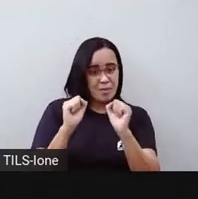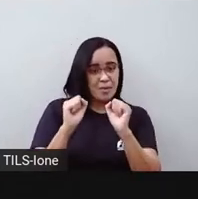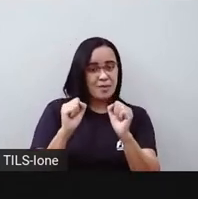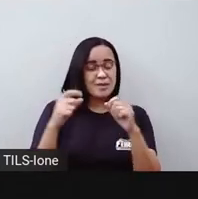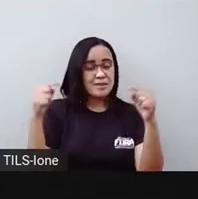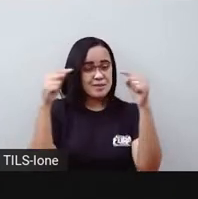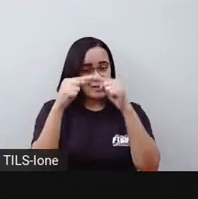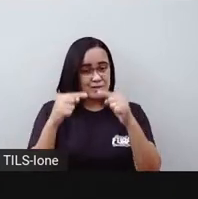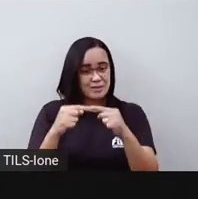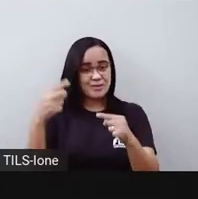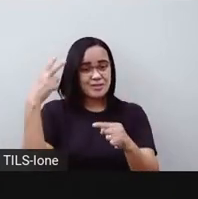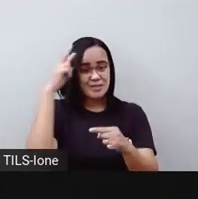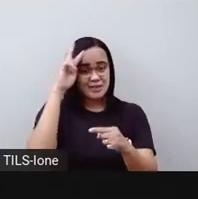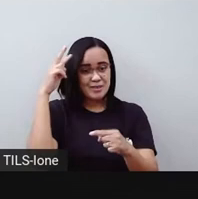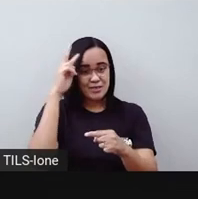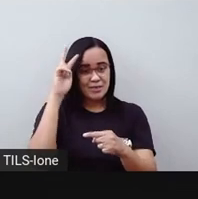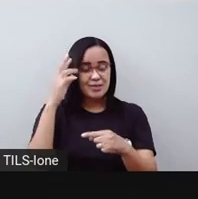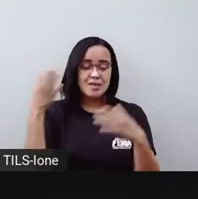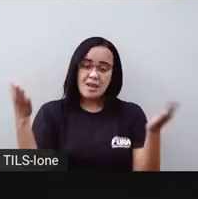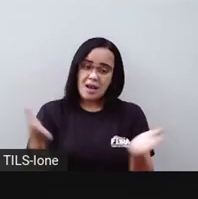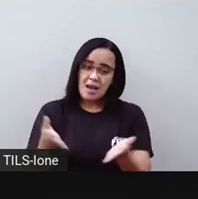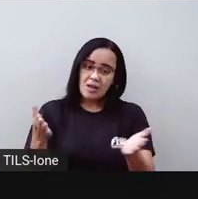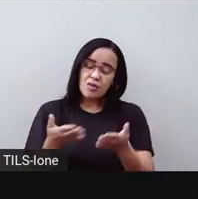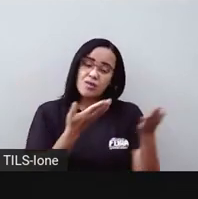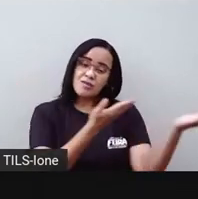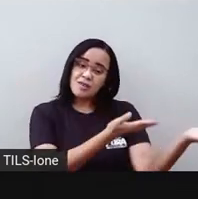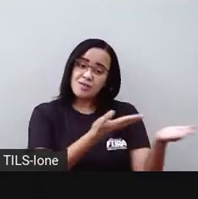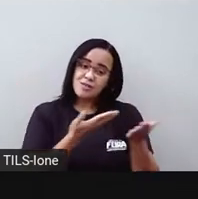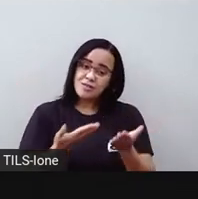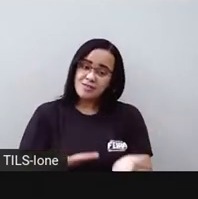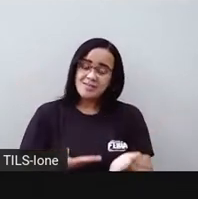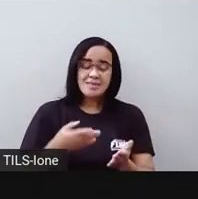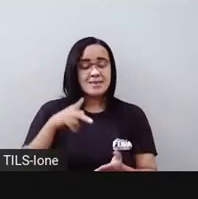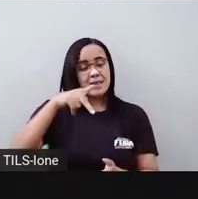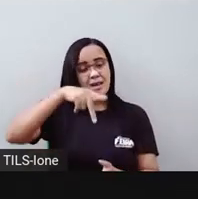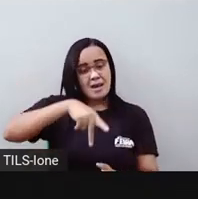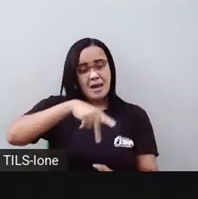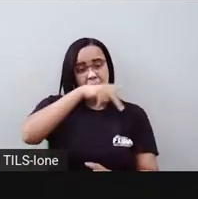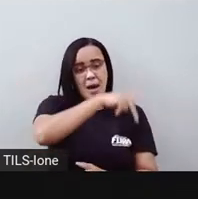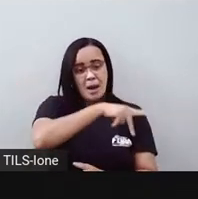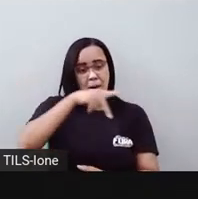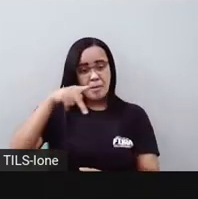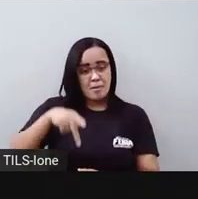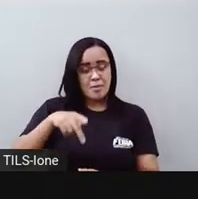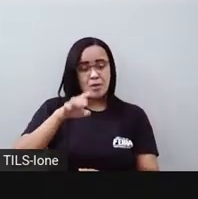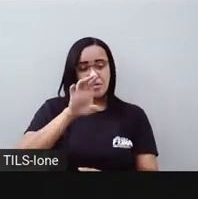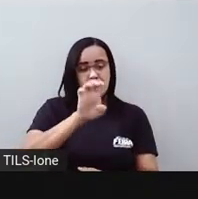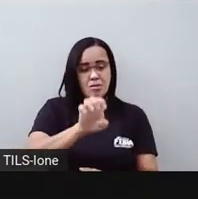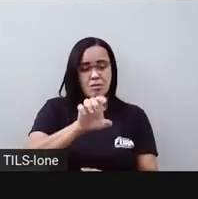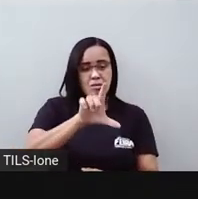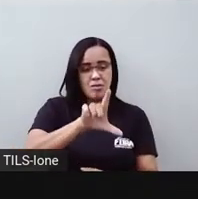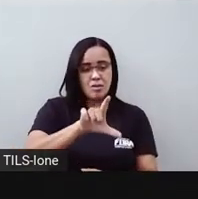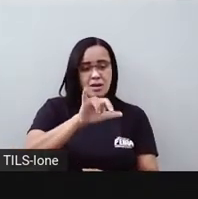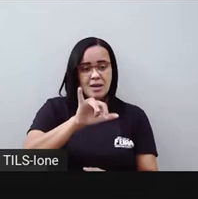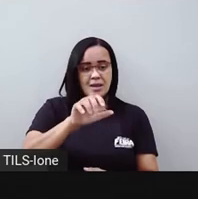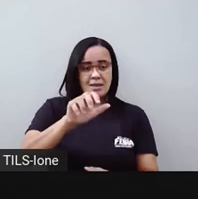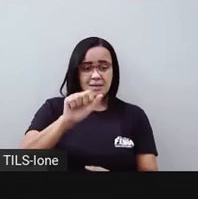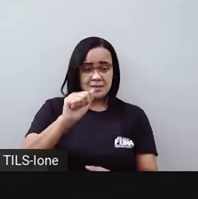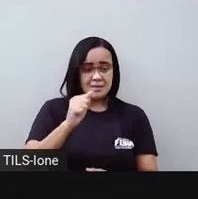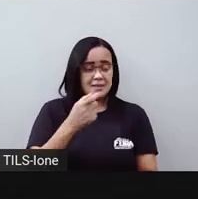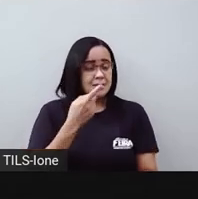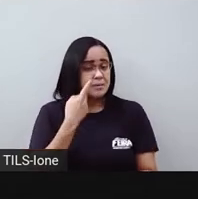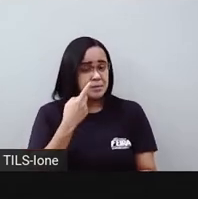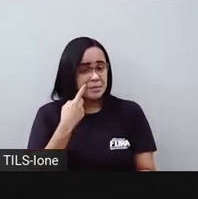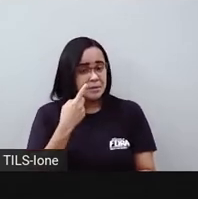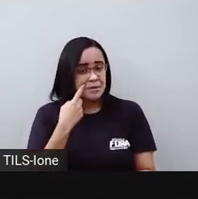isso eu vou chamar a Proelisa para acompanhar com a gente essas possibilidades brasileiras, porque é muito legal